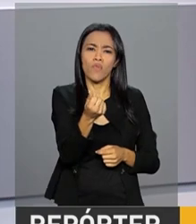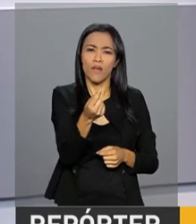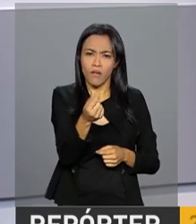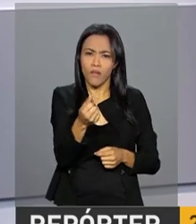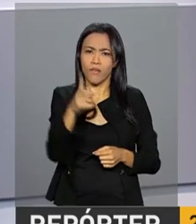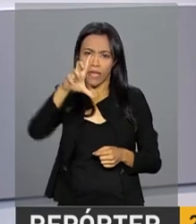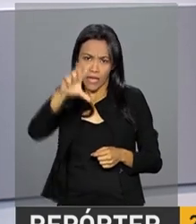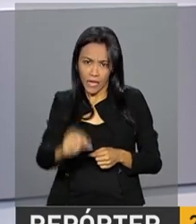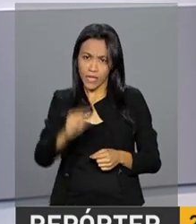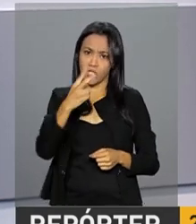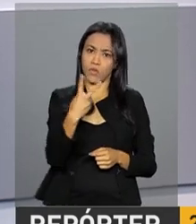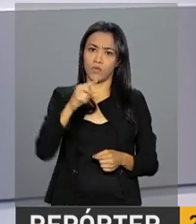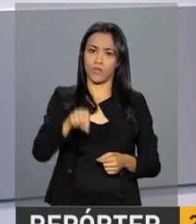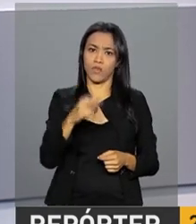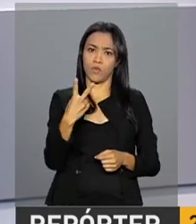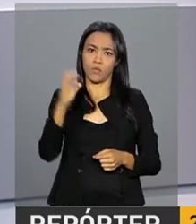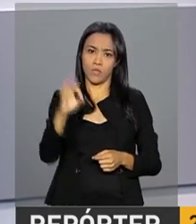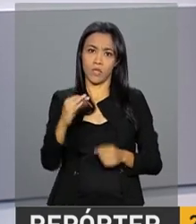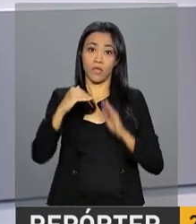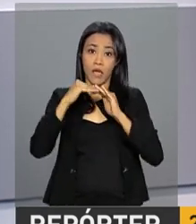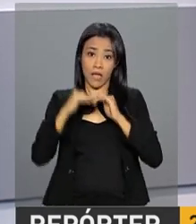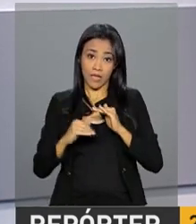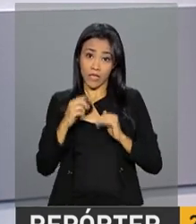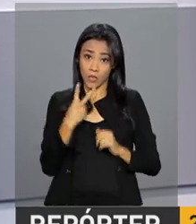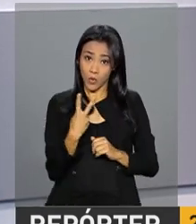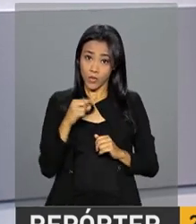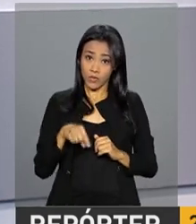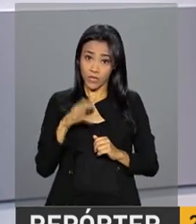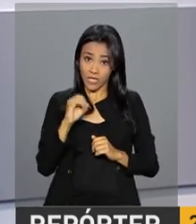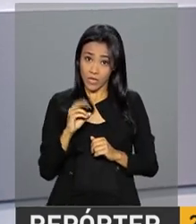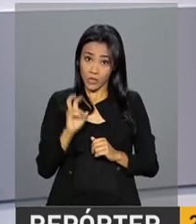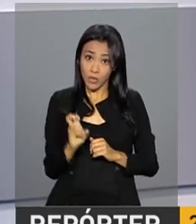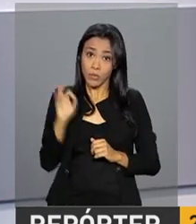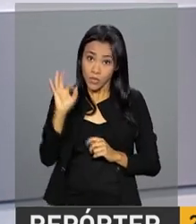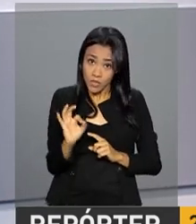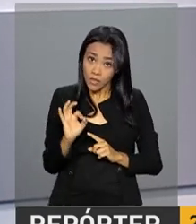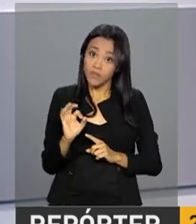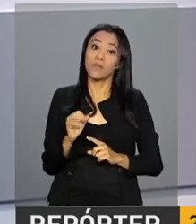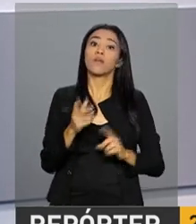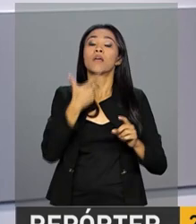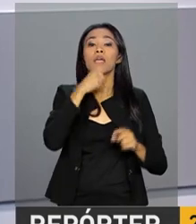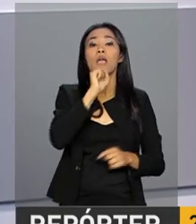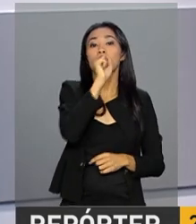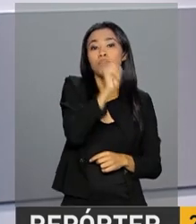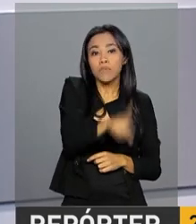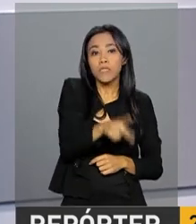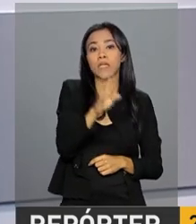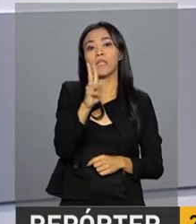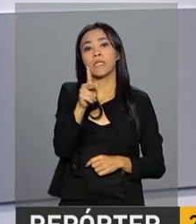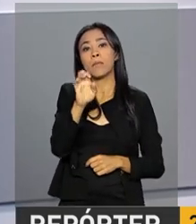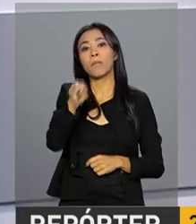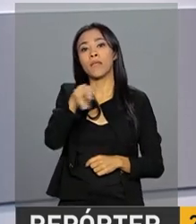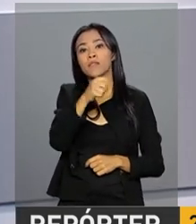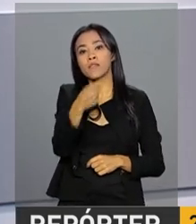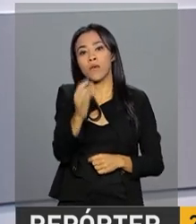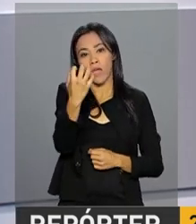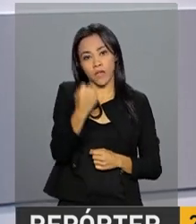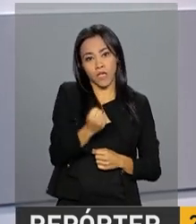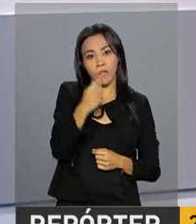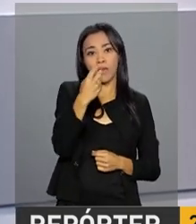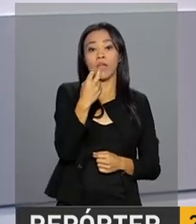2002 por cento para 2,05 por cento ao mês para aposentados e pensionistas a queda será de